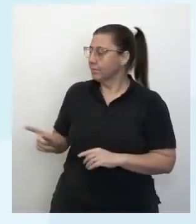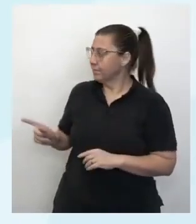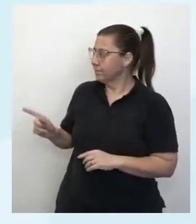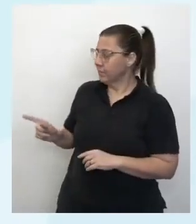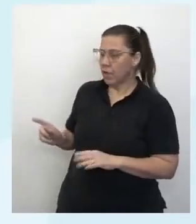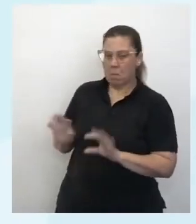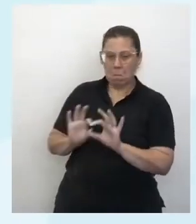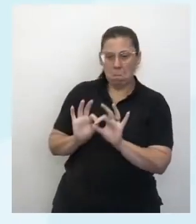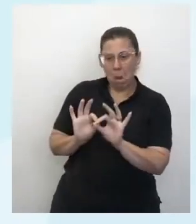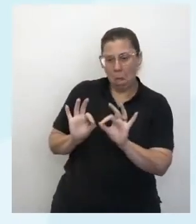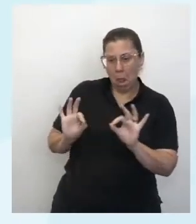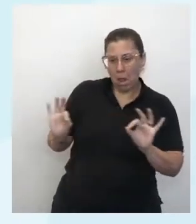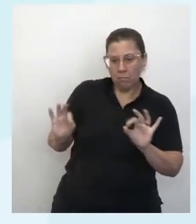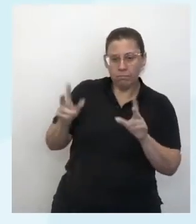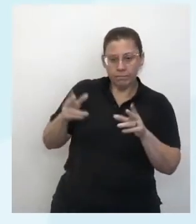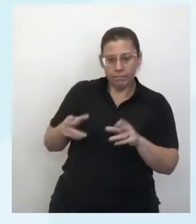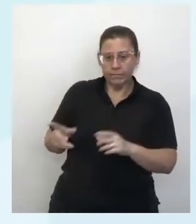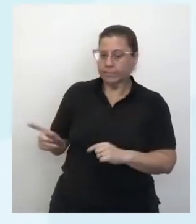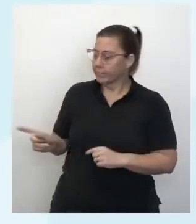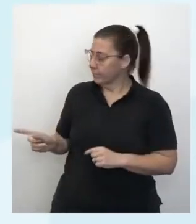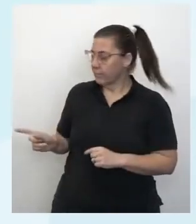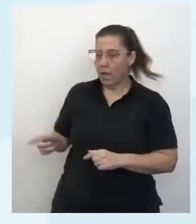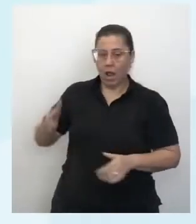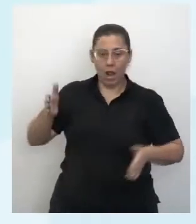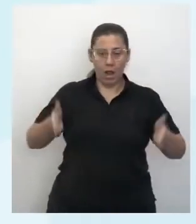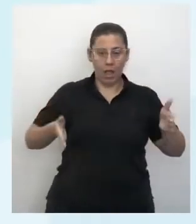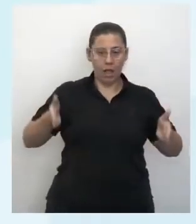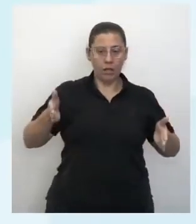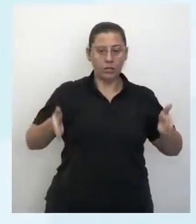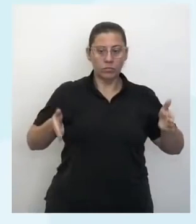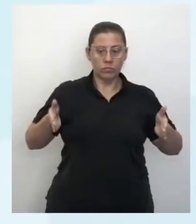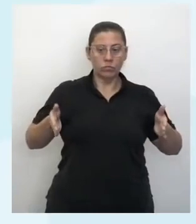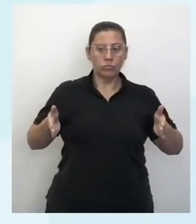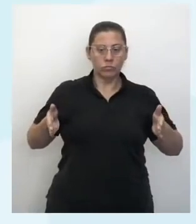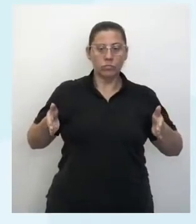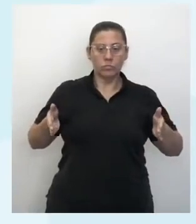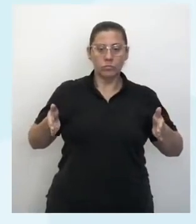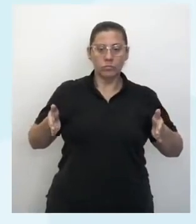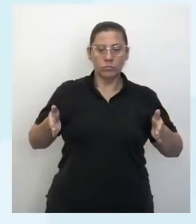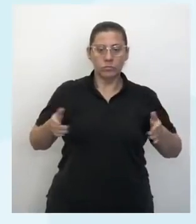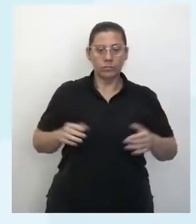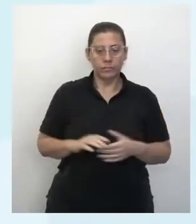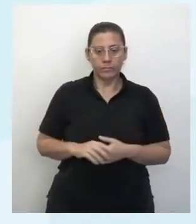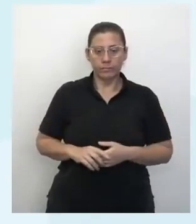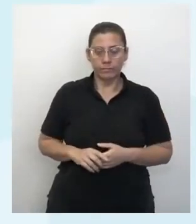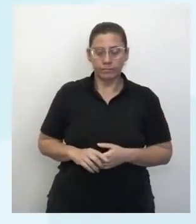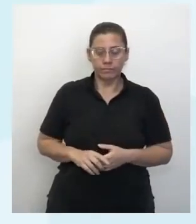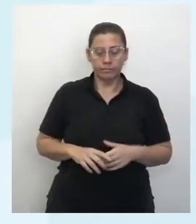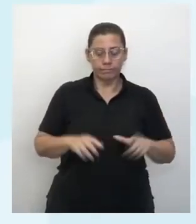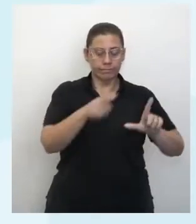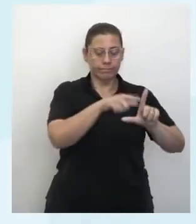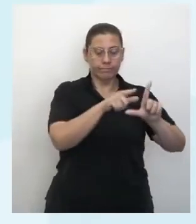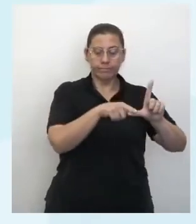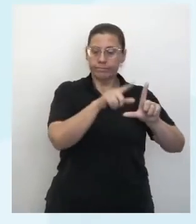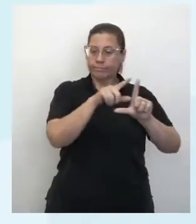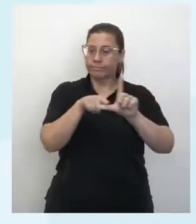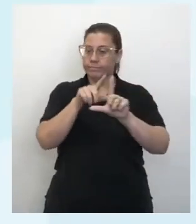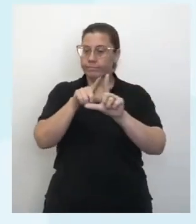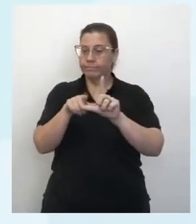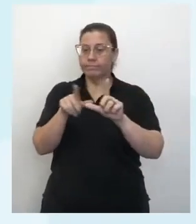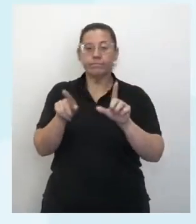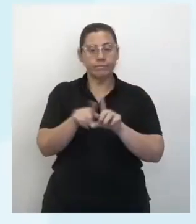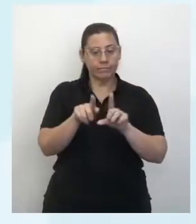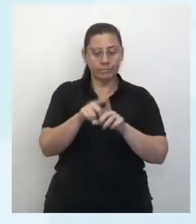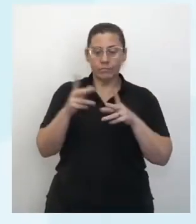as medidas iguais, tá certo? Então, os lados, eles têm o mesmo tamanho e os ângulos também, tá? É tudo igualzinho